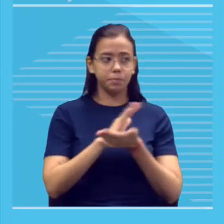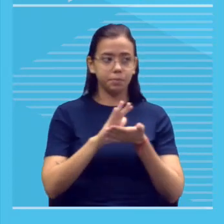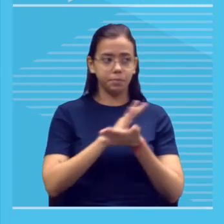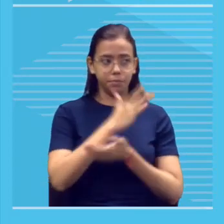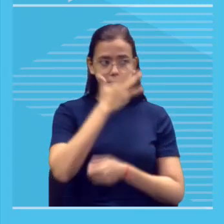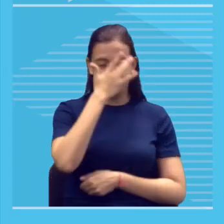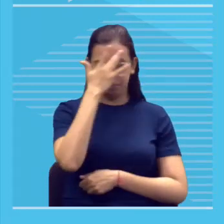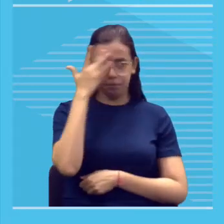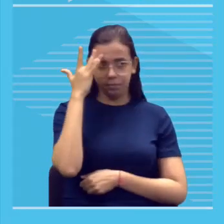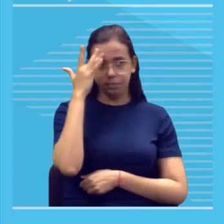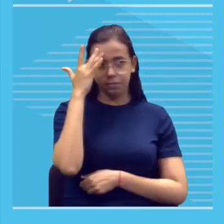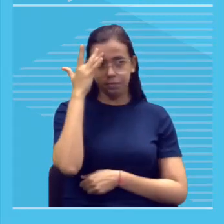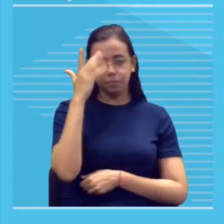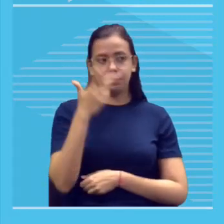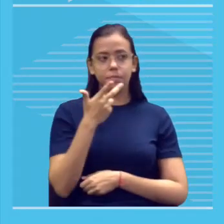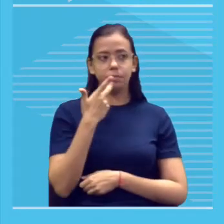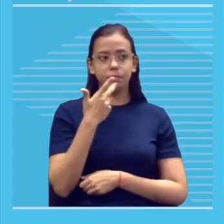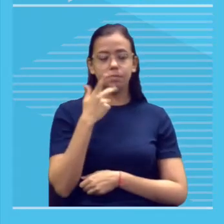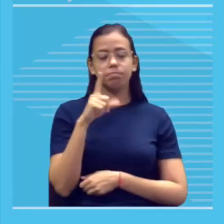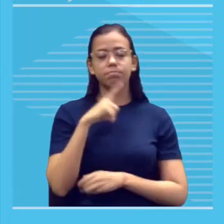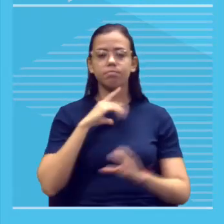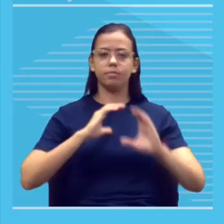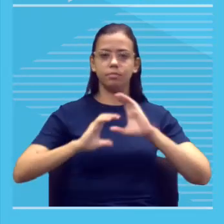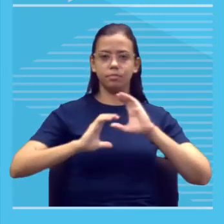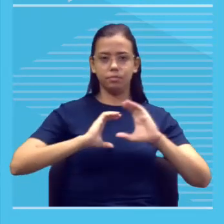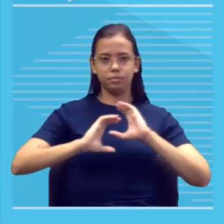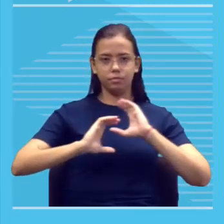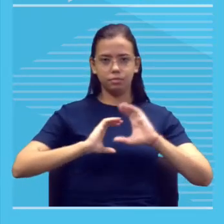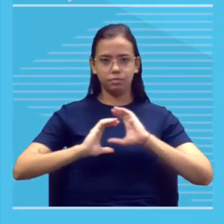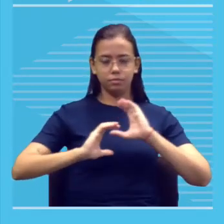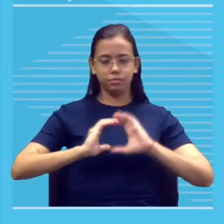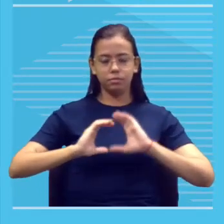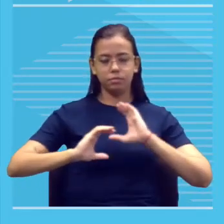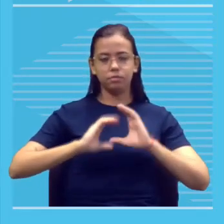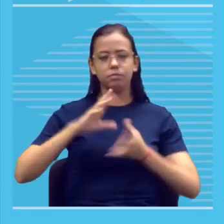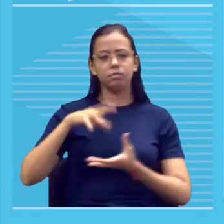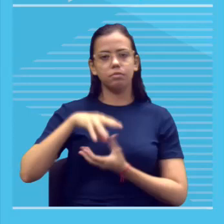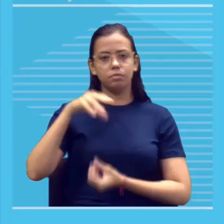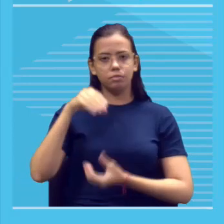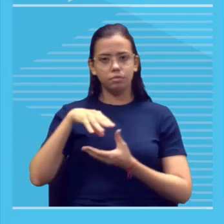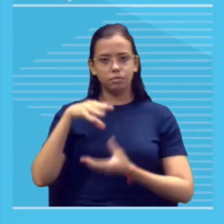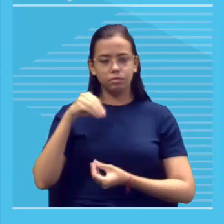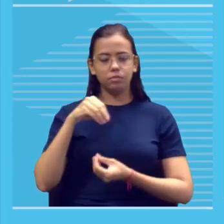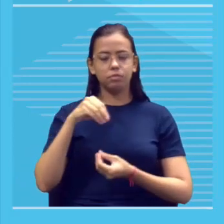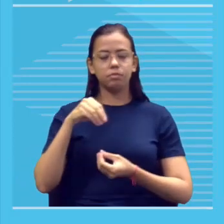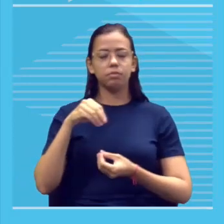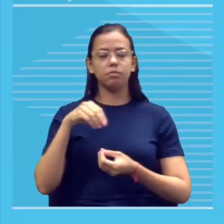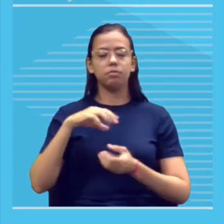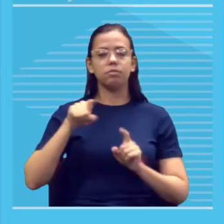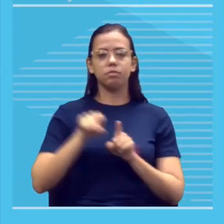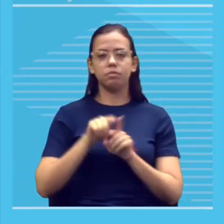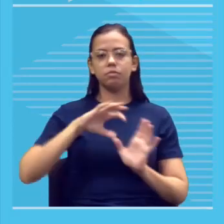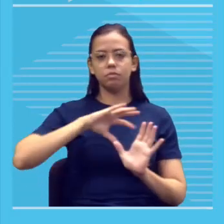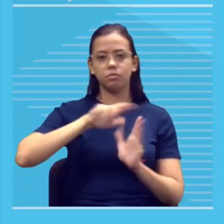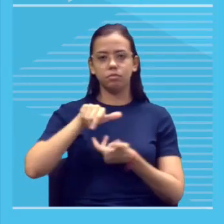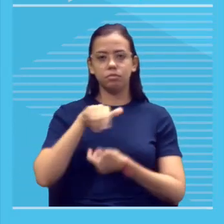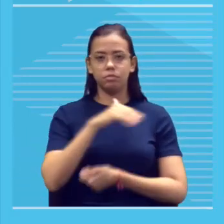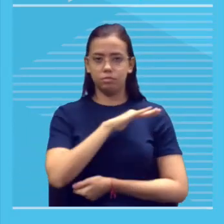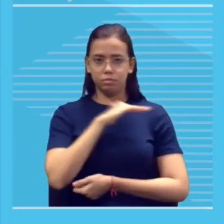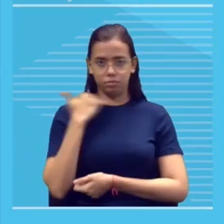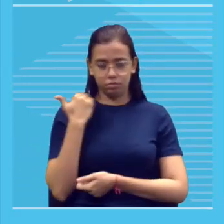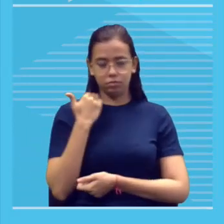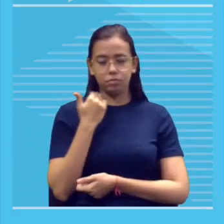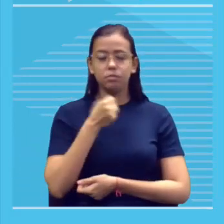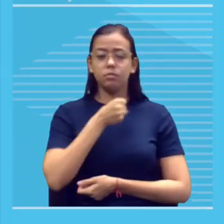que afirmavam ter uma comunicação com os espíritos comum dos mortos e nessas